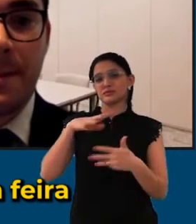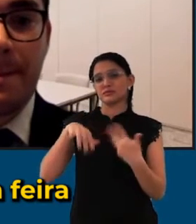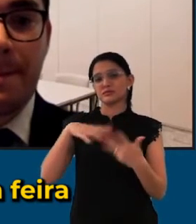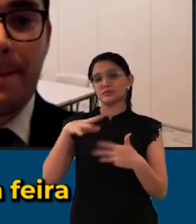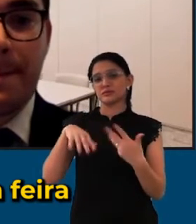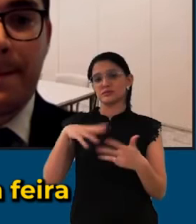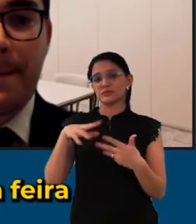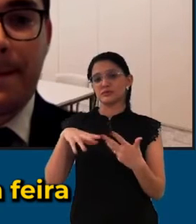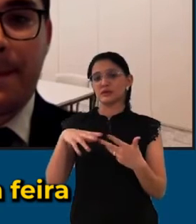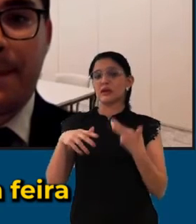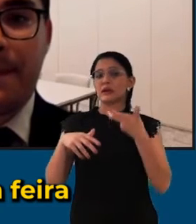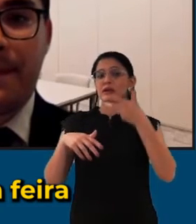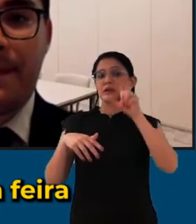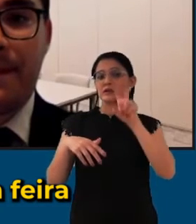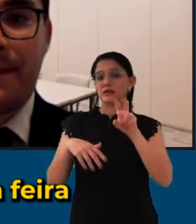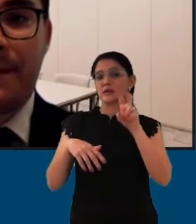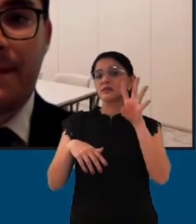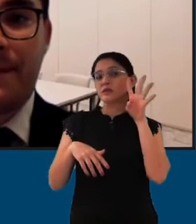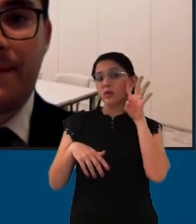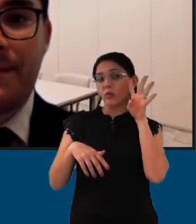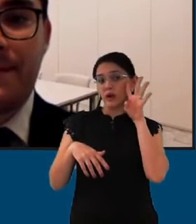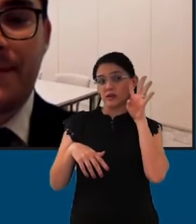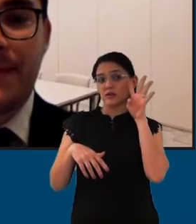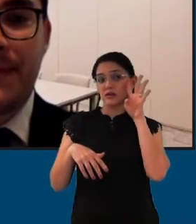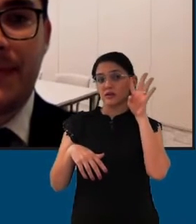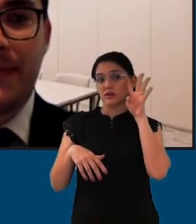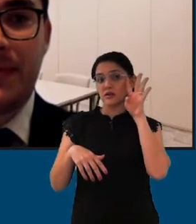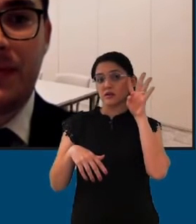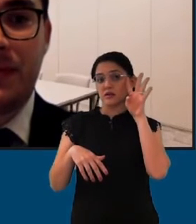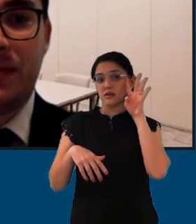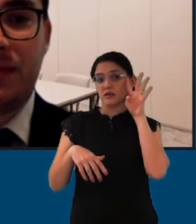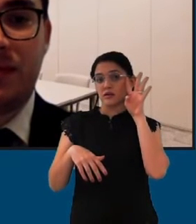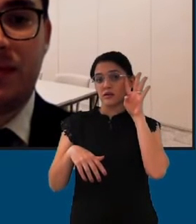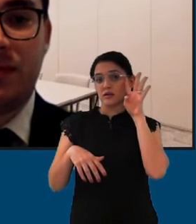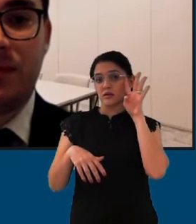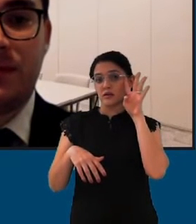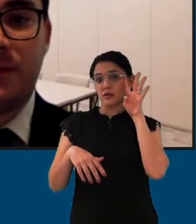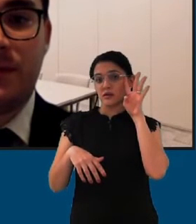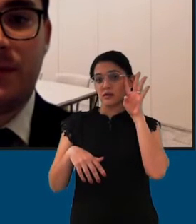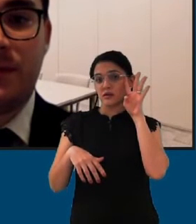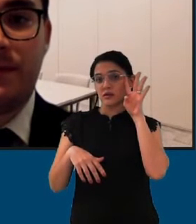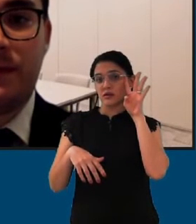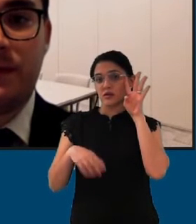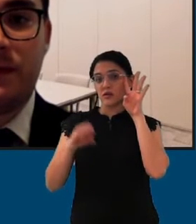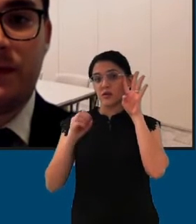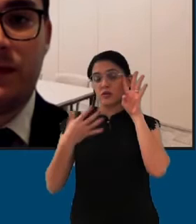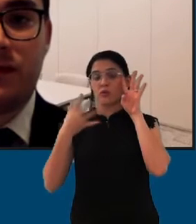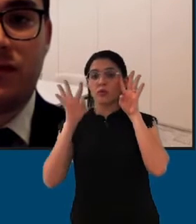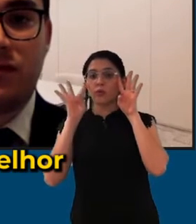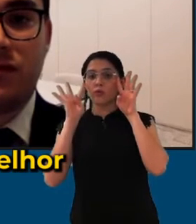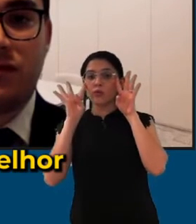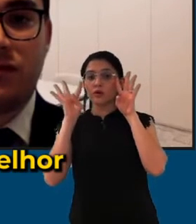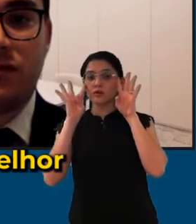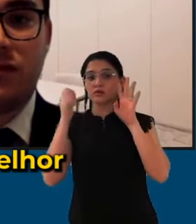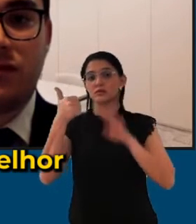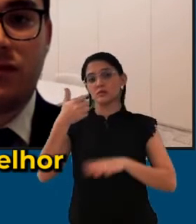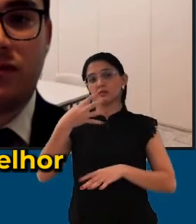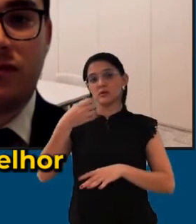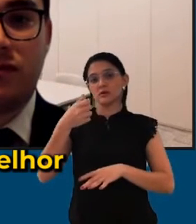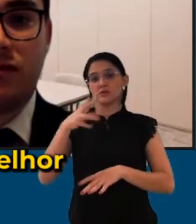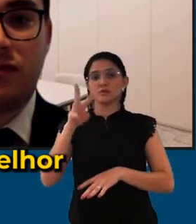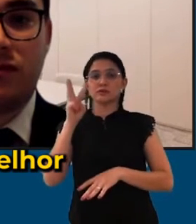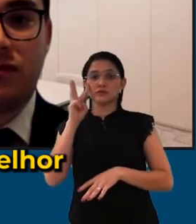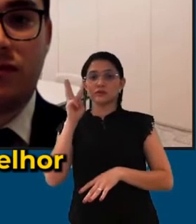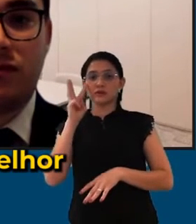gente pode fazer dia 15, que é uma quarta-feira. Ou 14, terça, o que você acha? Pode ser o